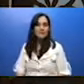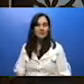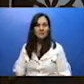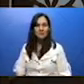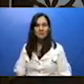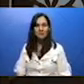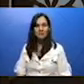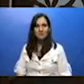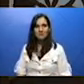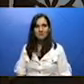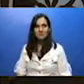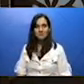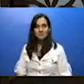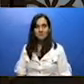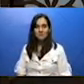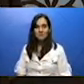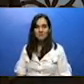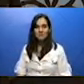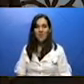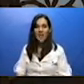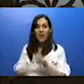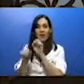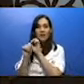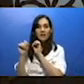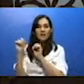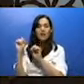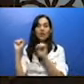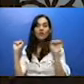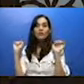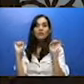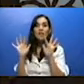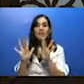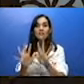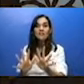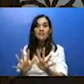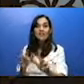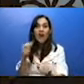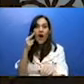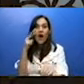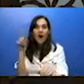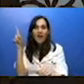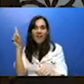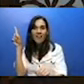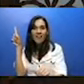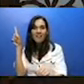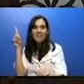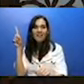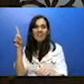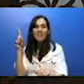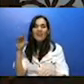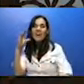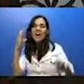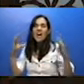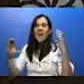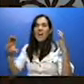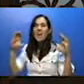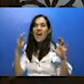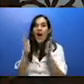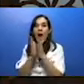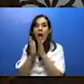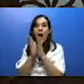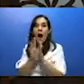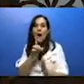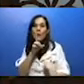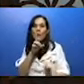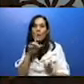e aqui nós temos o desfile cívico que é o dia que a gente canta parabéns para